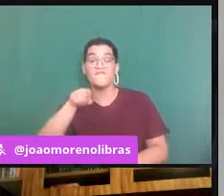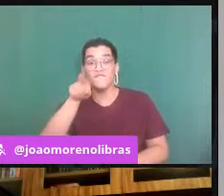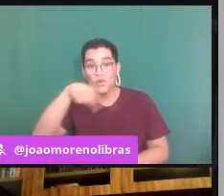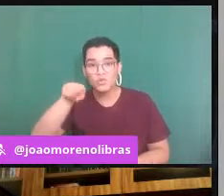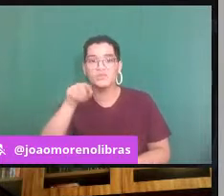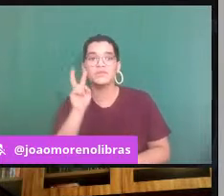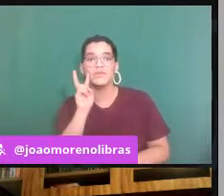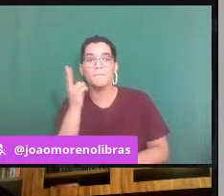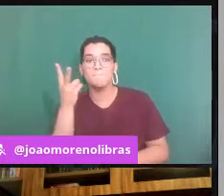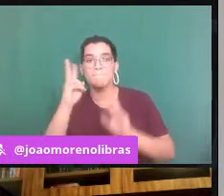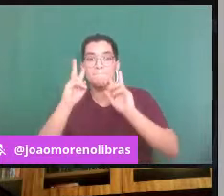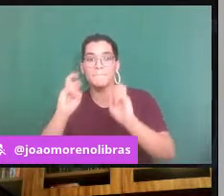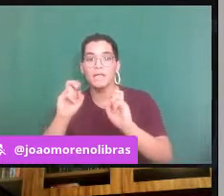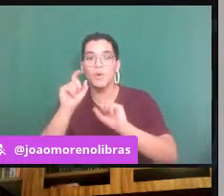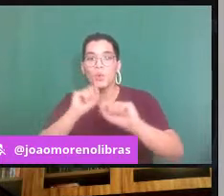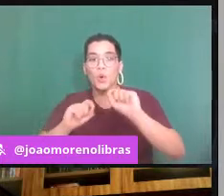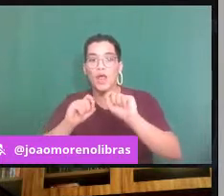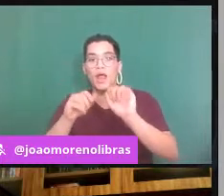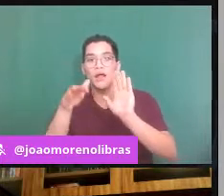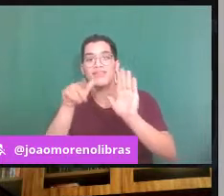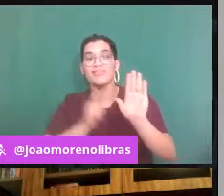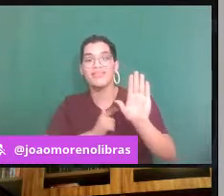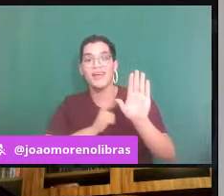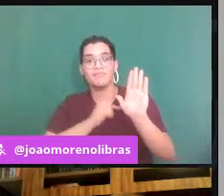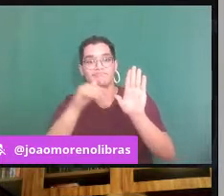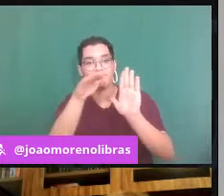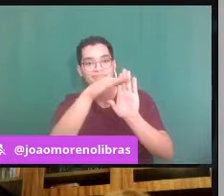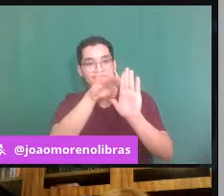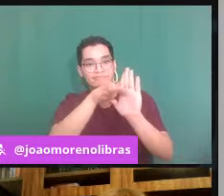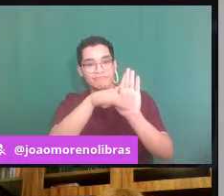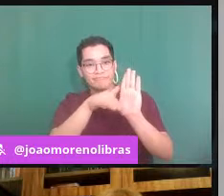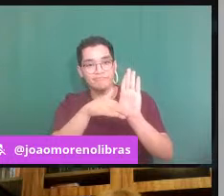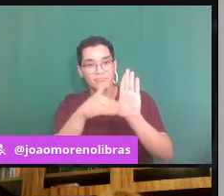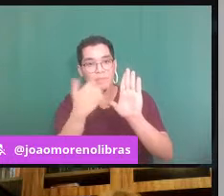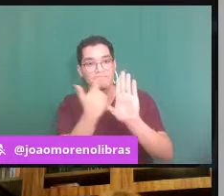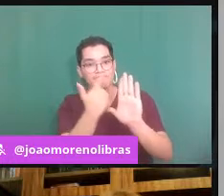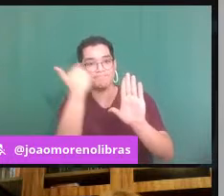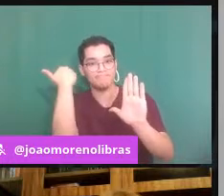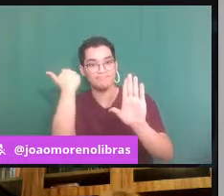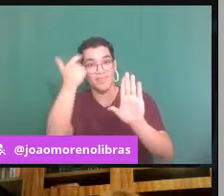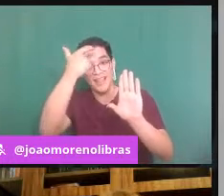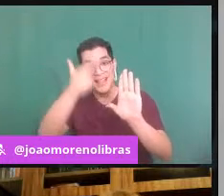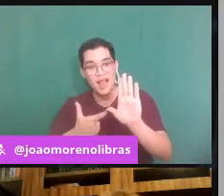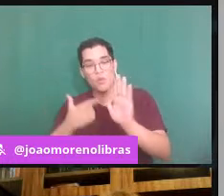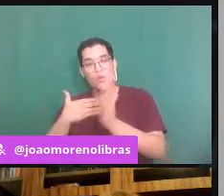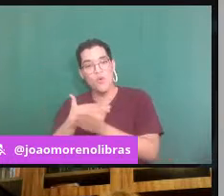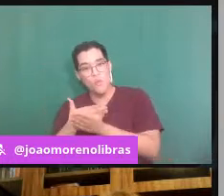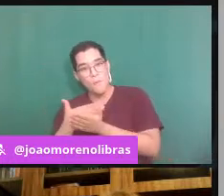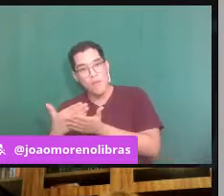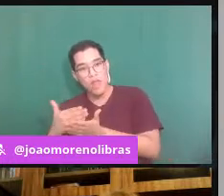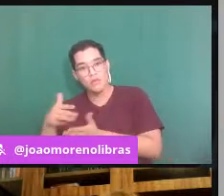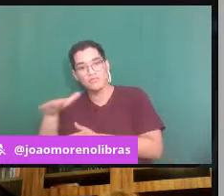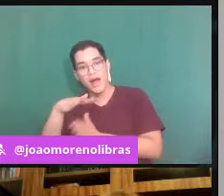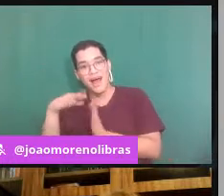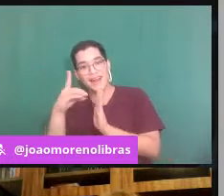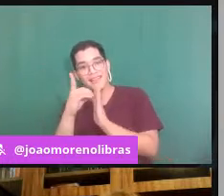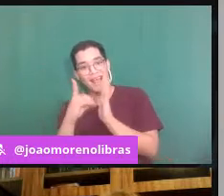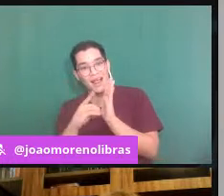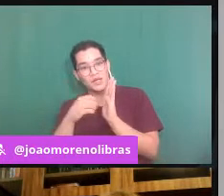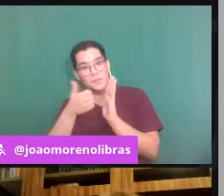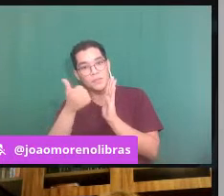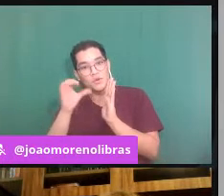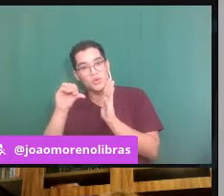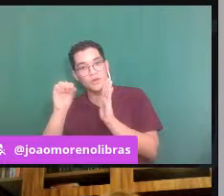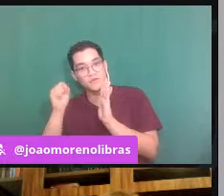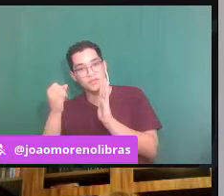né, eu comecei as minhas pesquisas no final dos anos 80 e no Brasil era ainda o momento